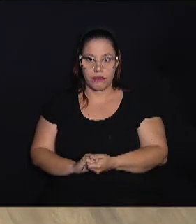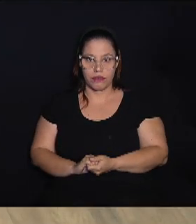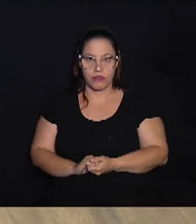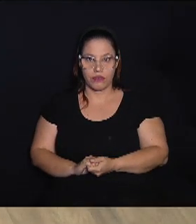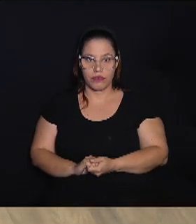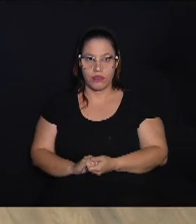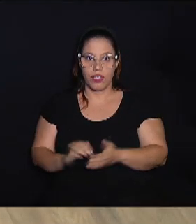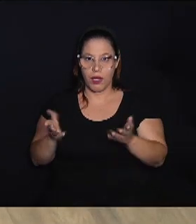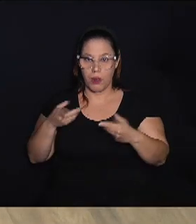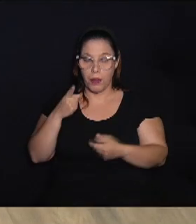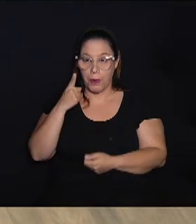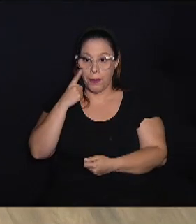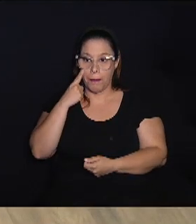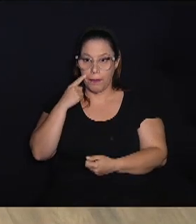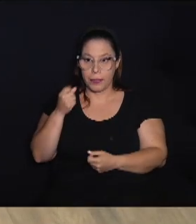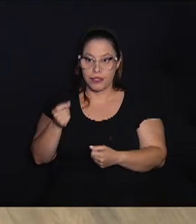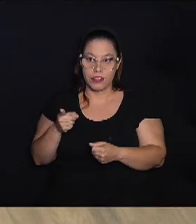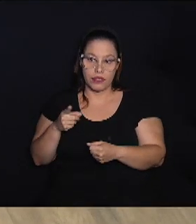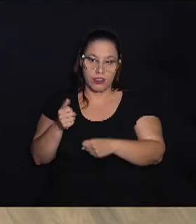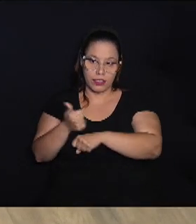de agora, se liga na profissão.